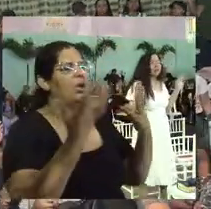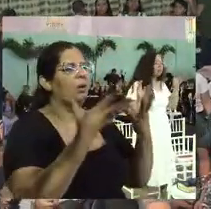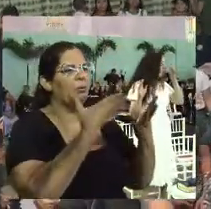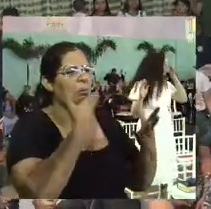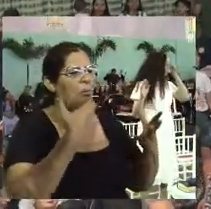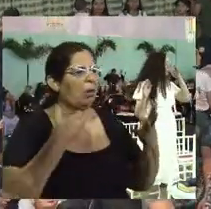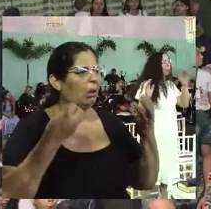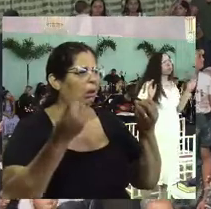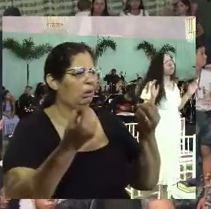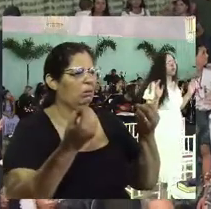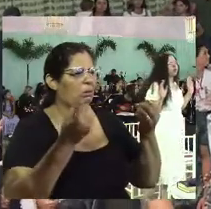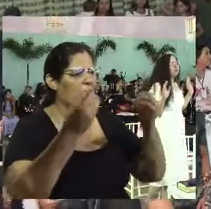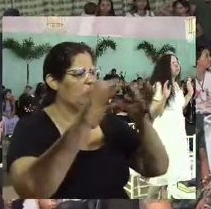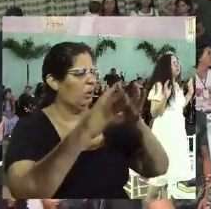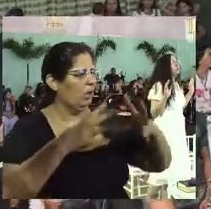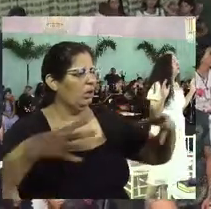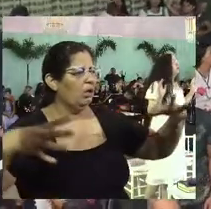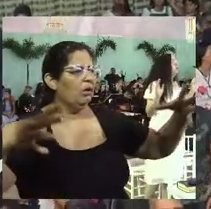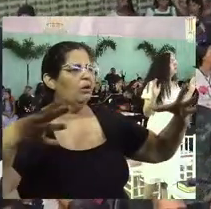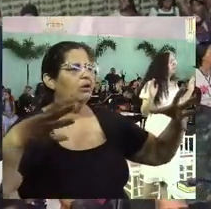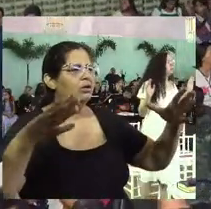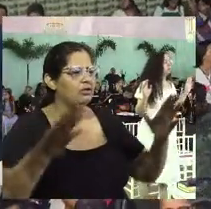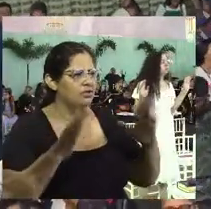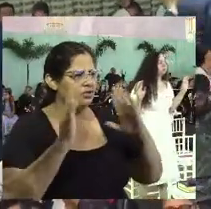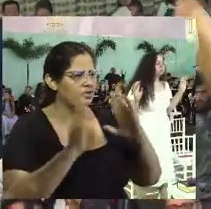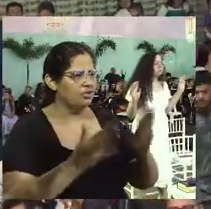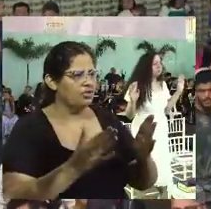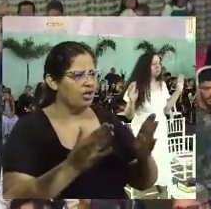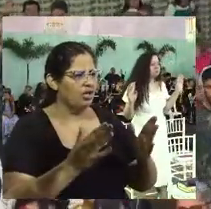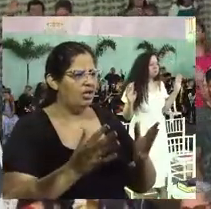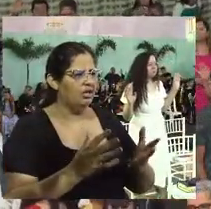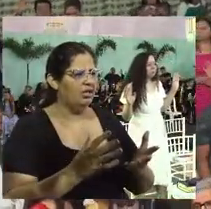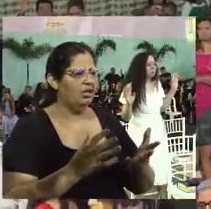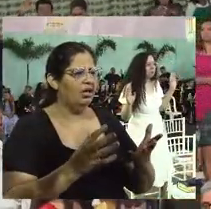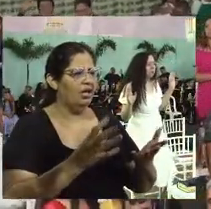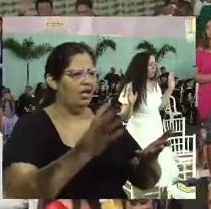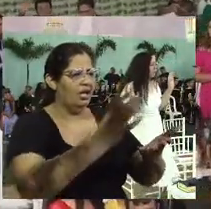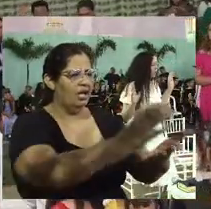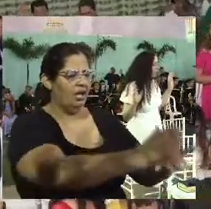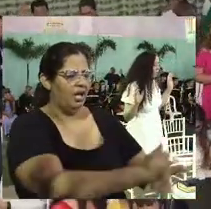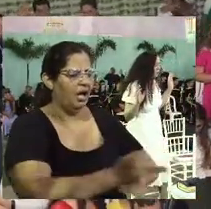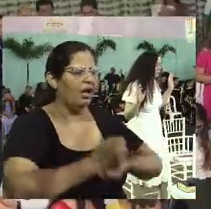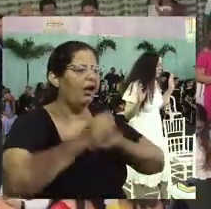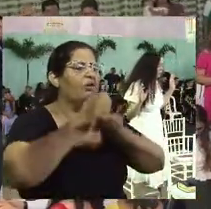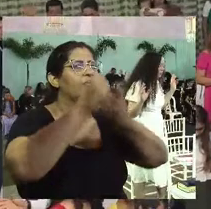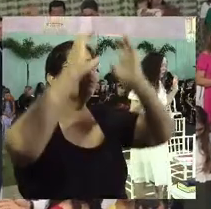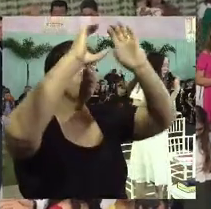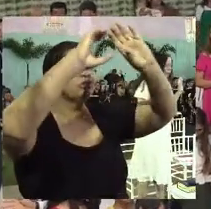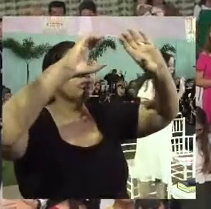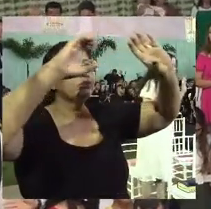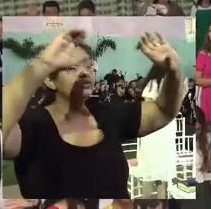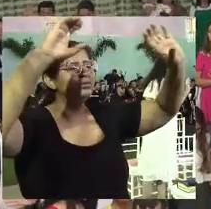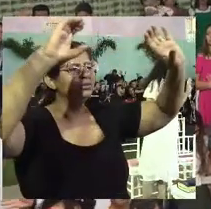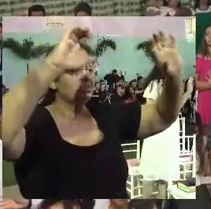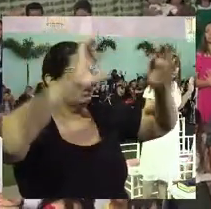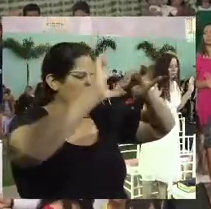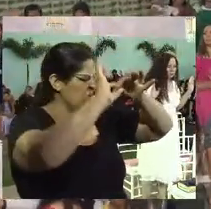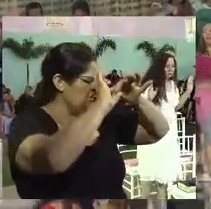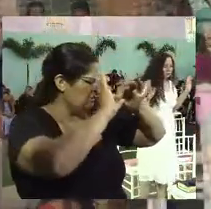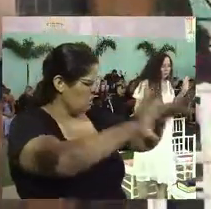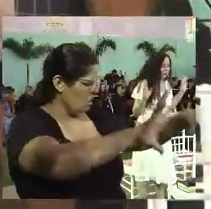do mundo está ganhando 106 almas para Jesus hoje solta as almas Satanás